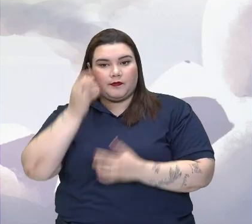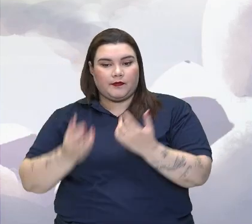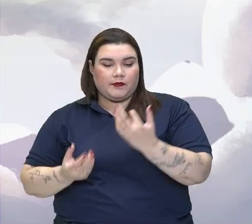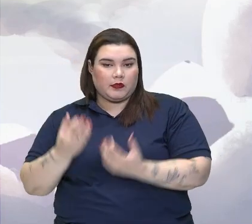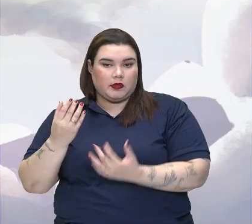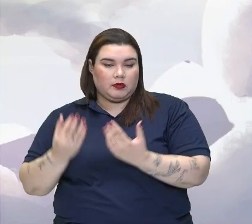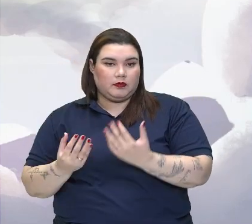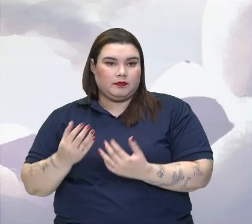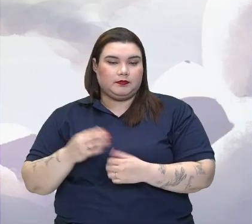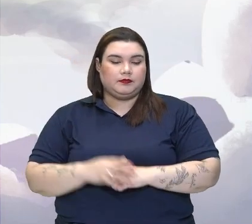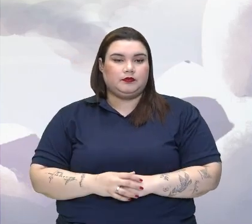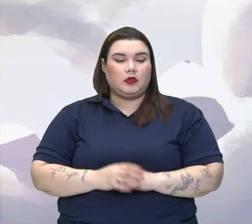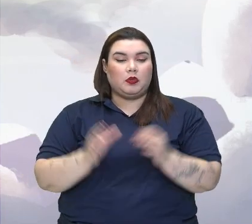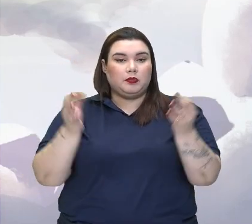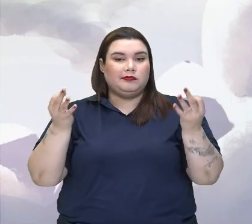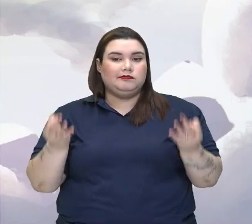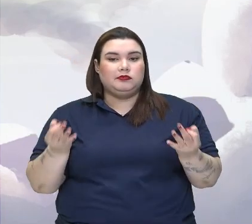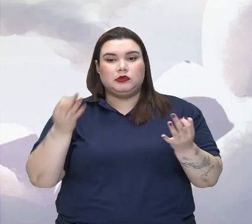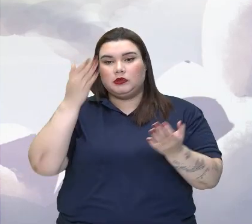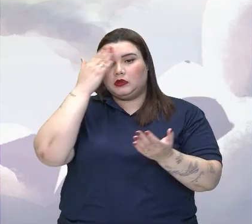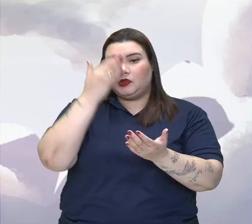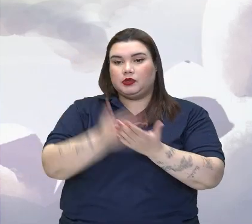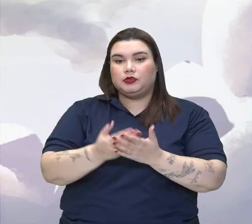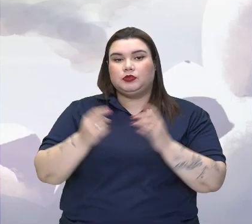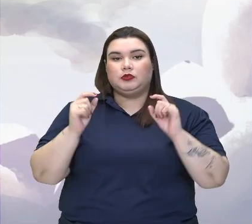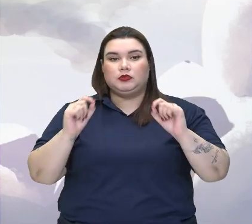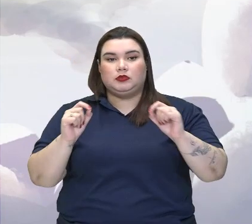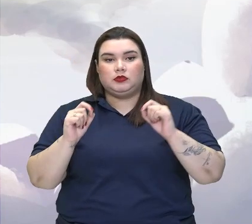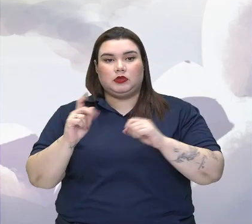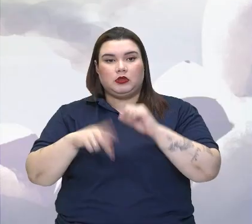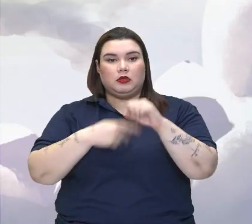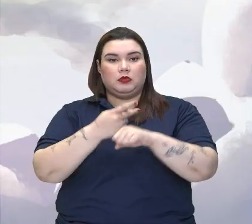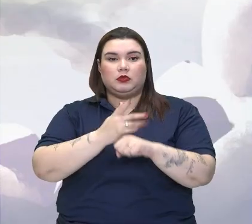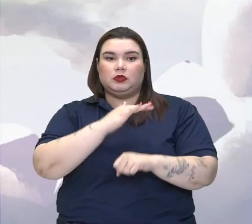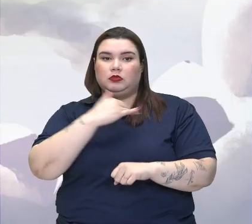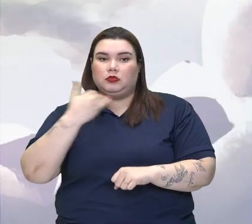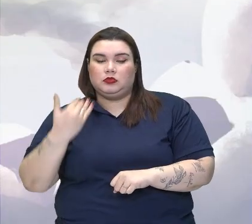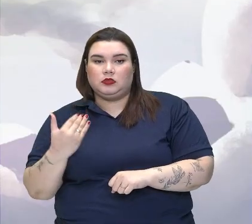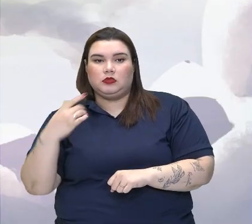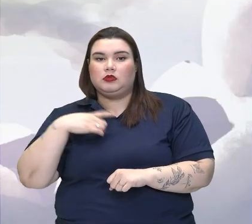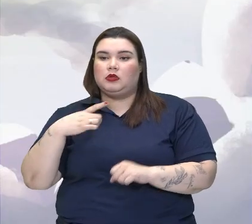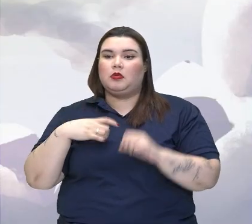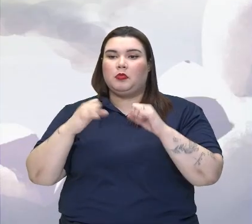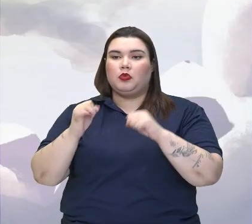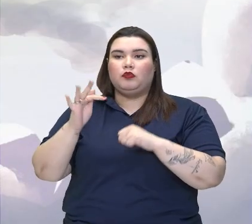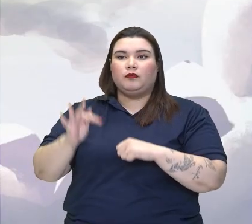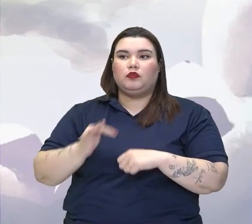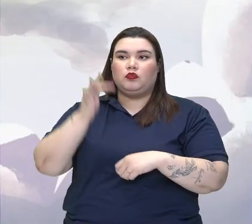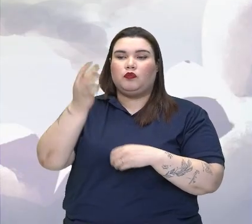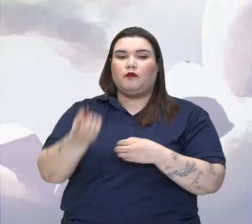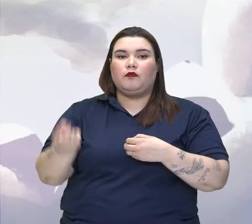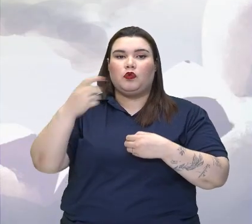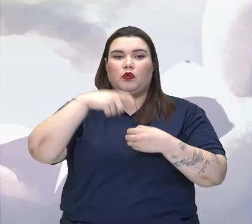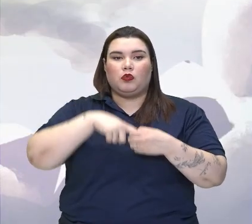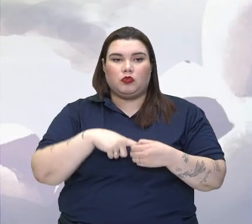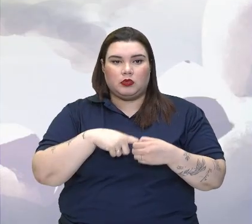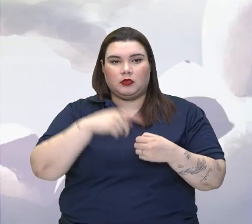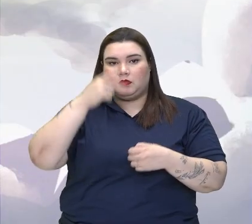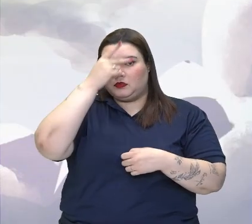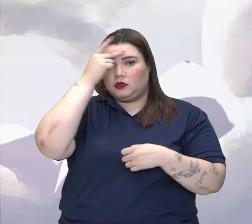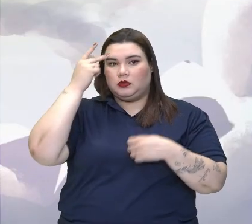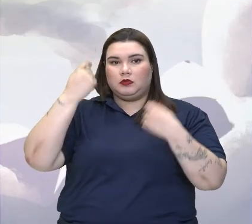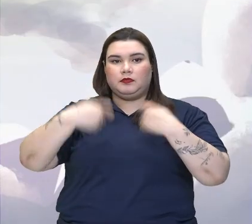Os budistas, por exemplo, no budismo, após a morte, há a reencarnação para as pessoas que ainda